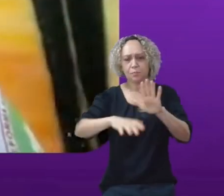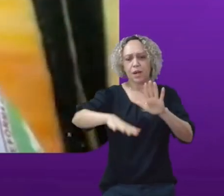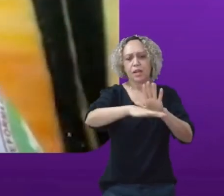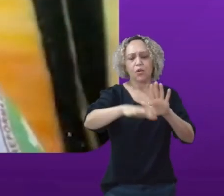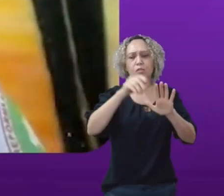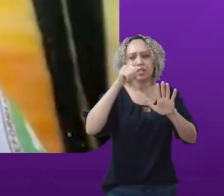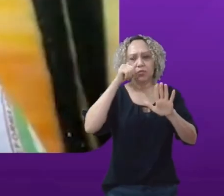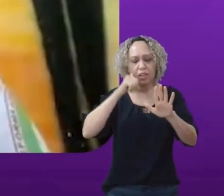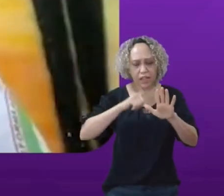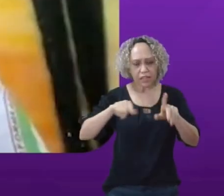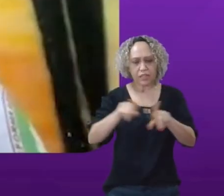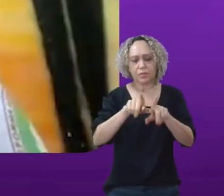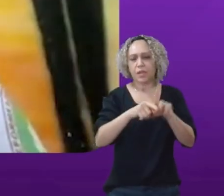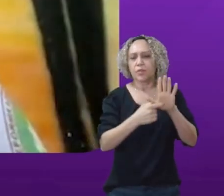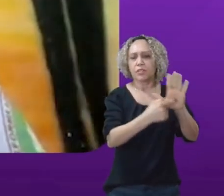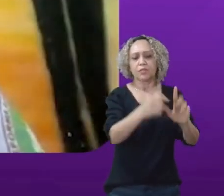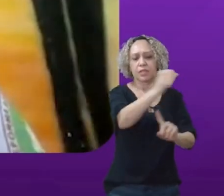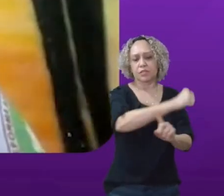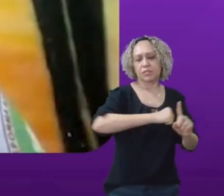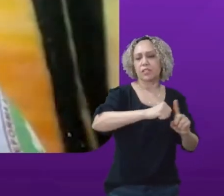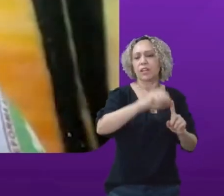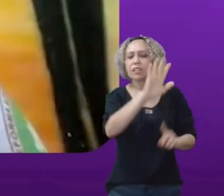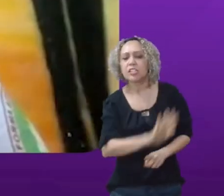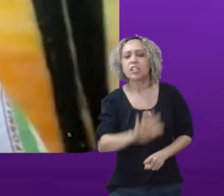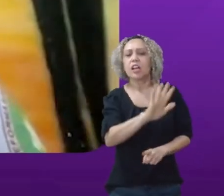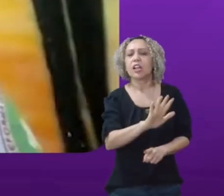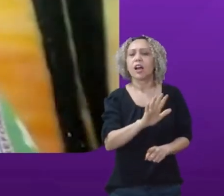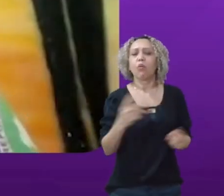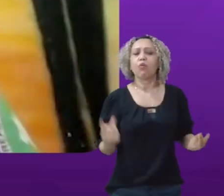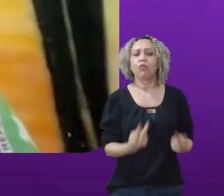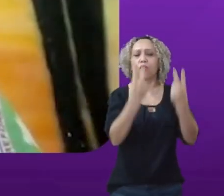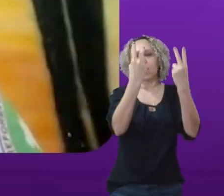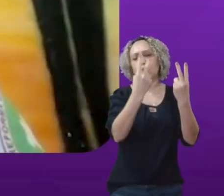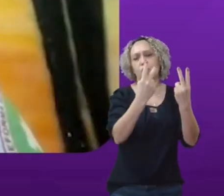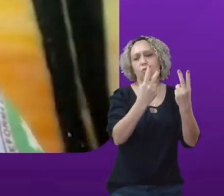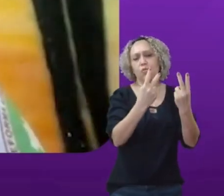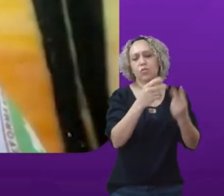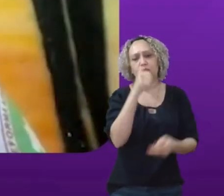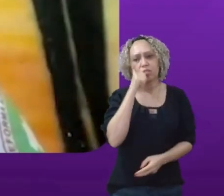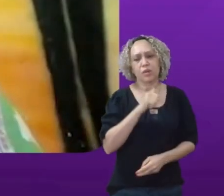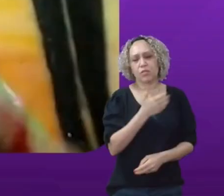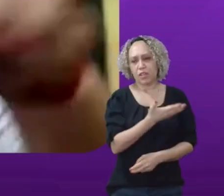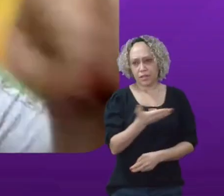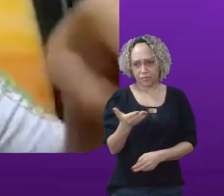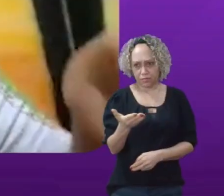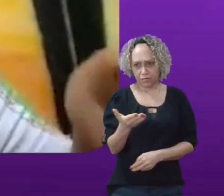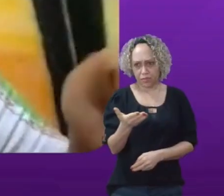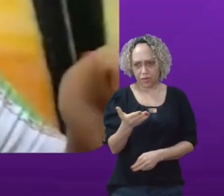geral o valor que a mulher tem, a importância do papel da mulher